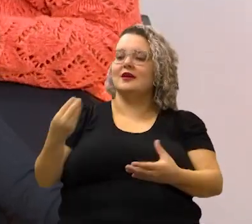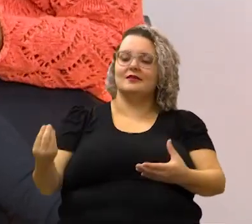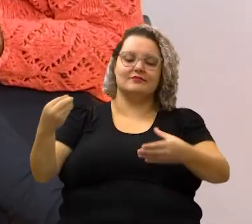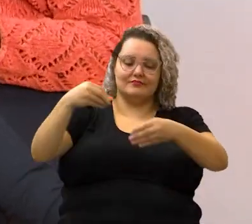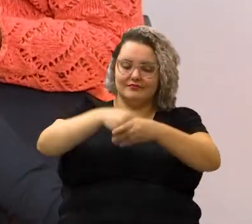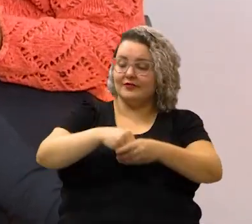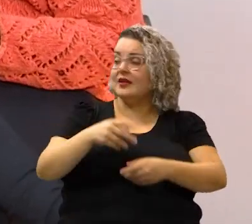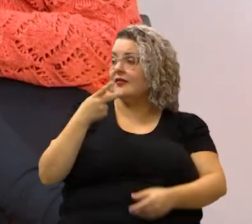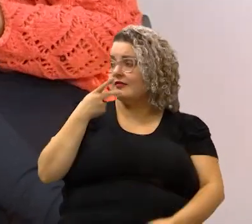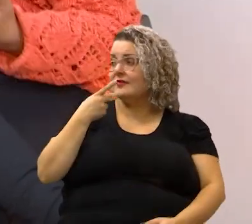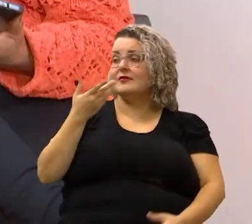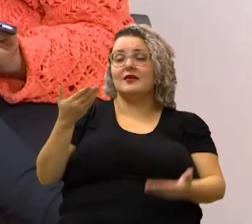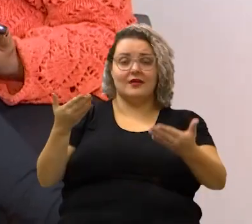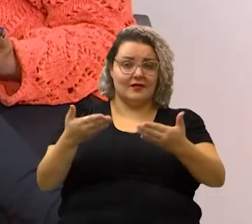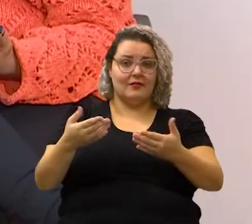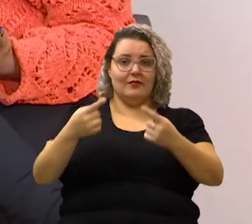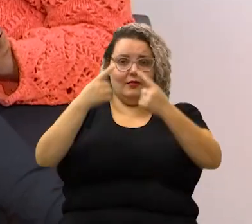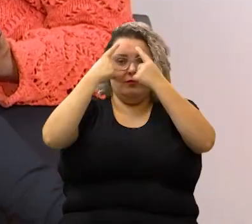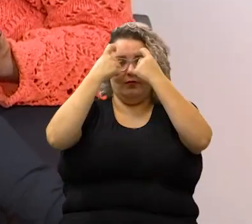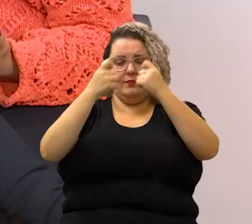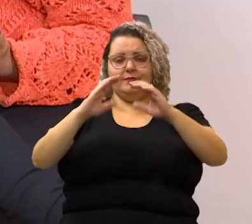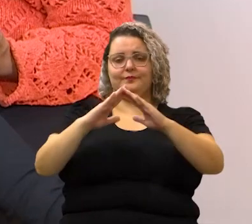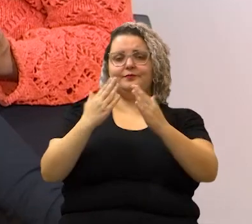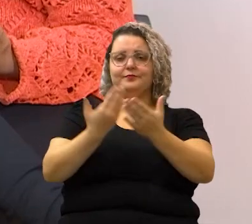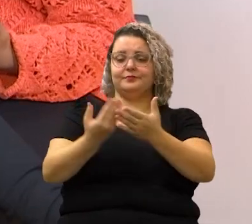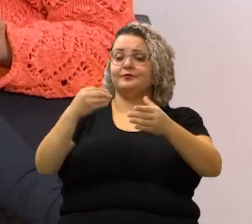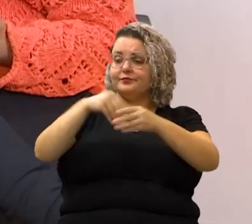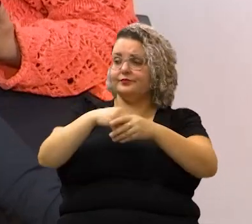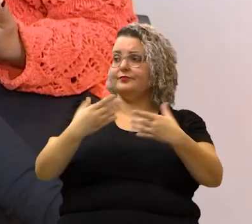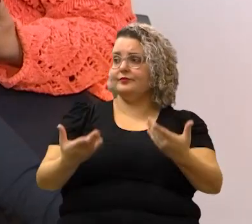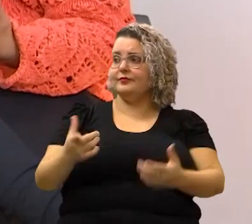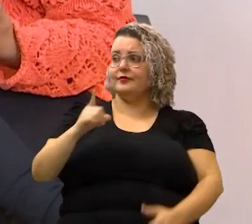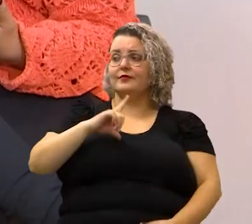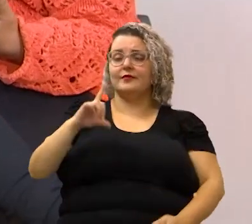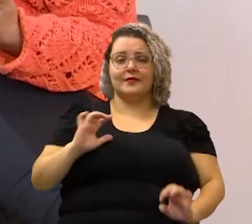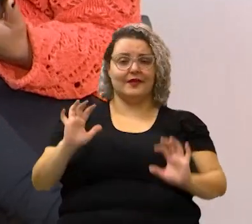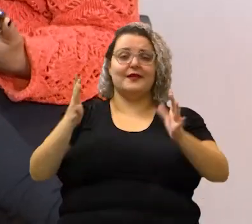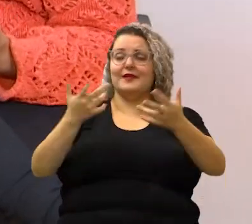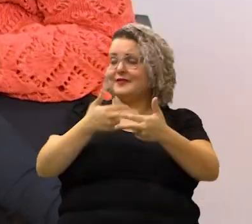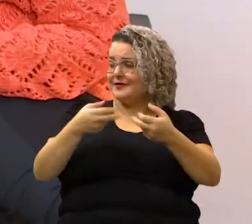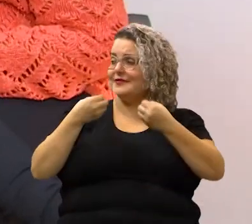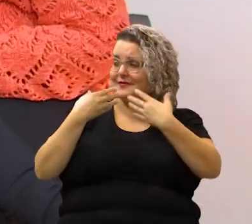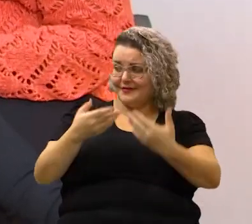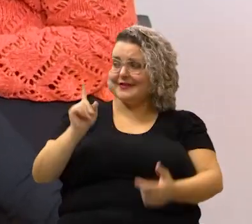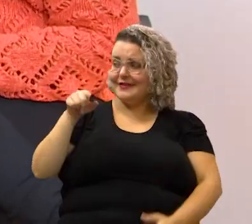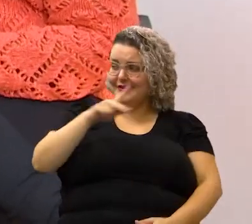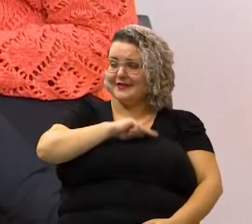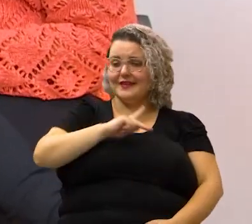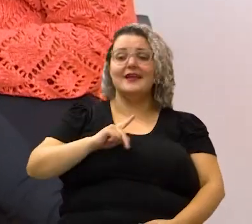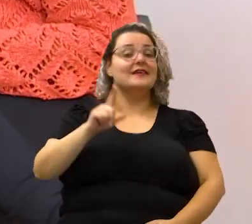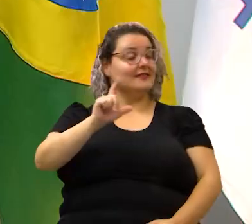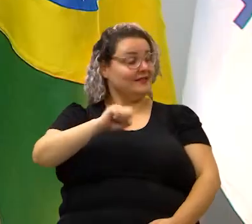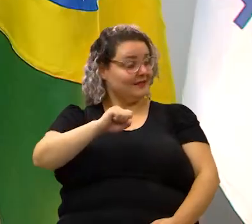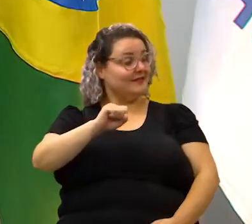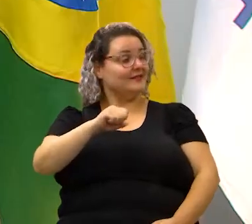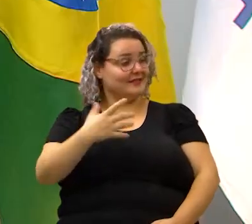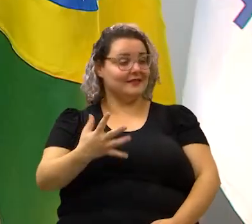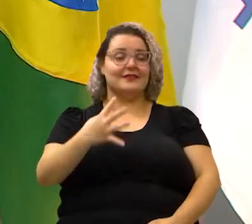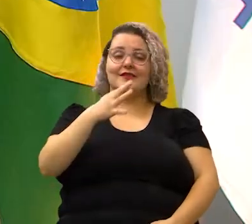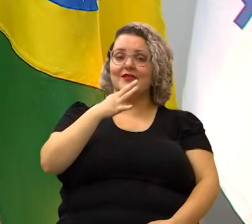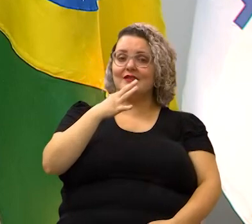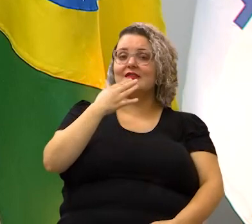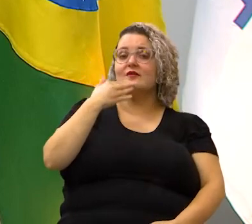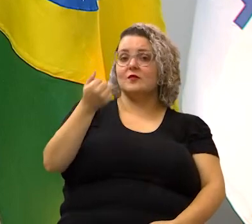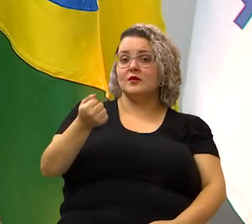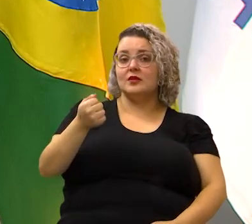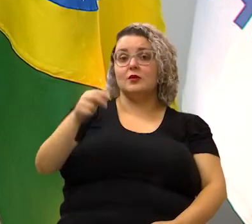também é está inserido a gente falou agora pouco sobre violência nas escolas mas também tem come bastante coisa boa na Presidente eu acho